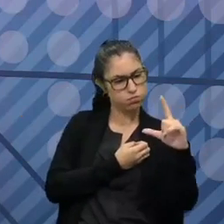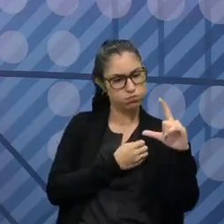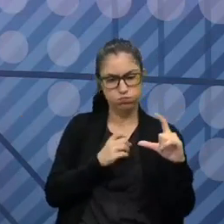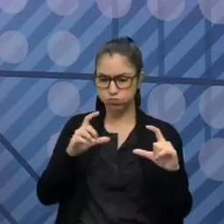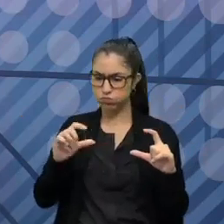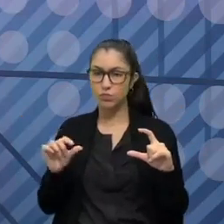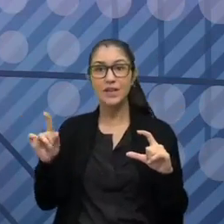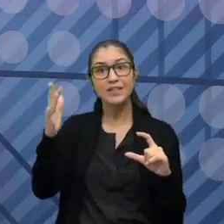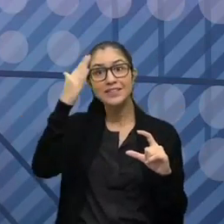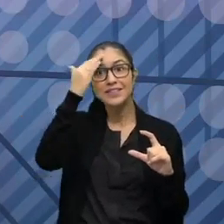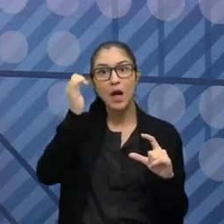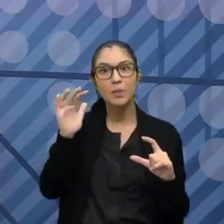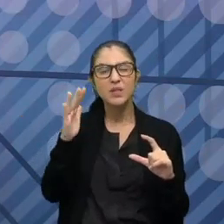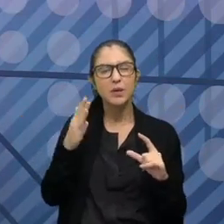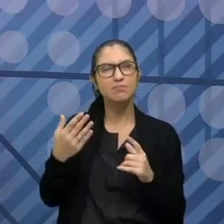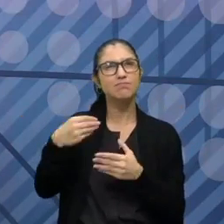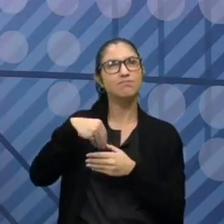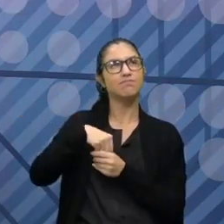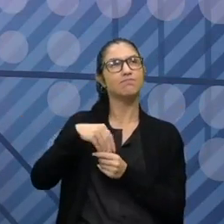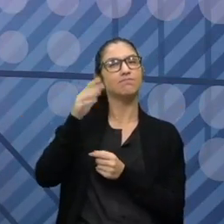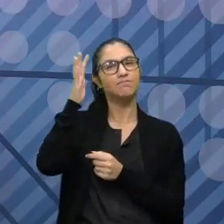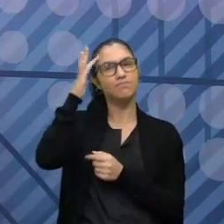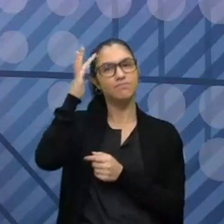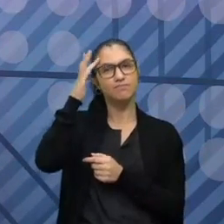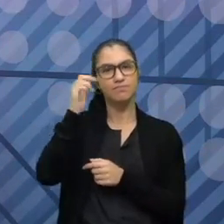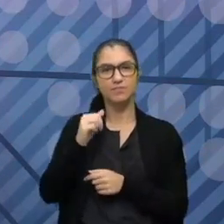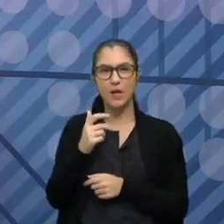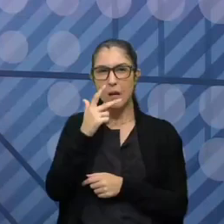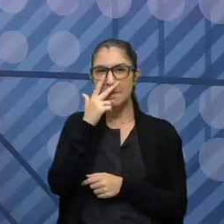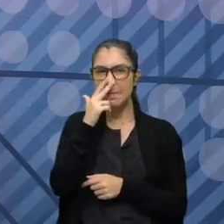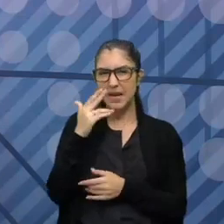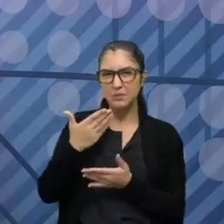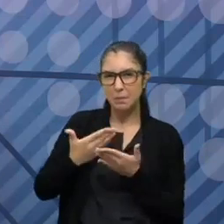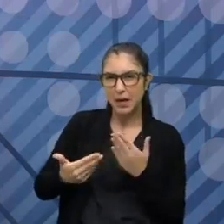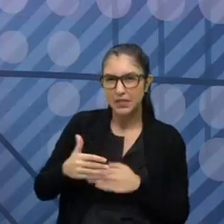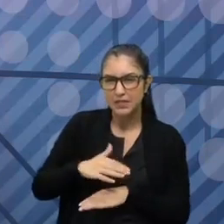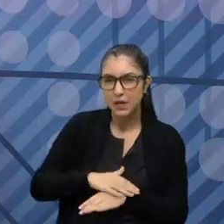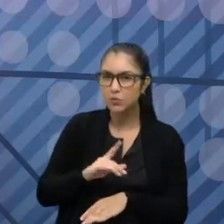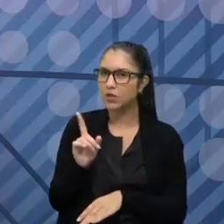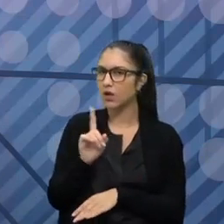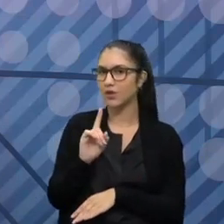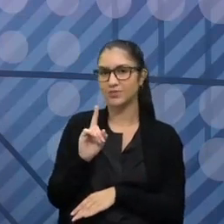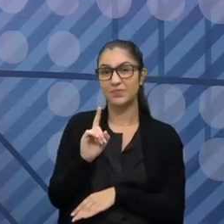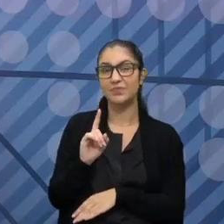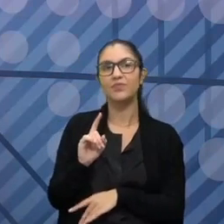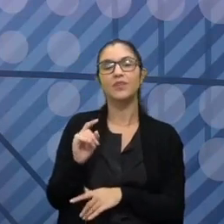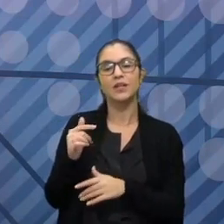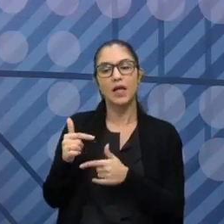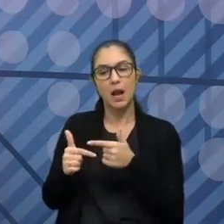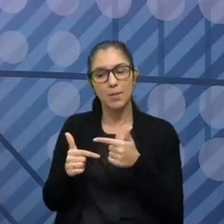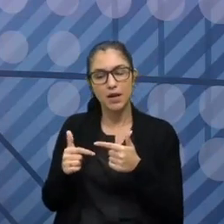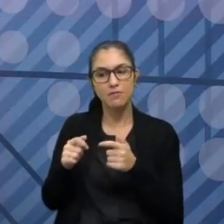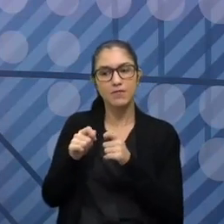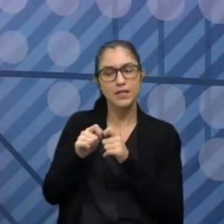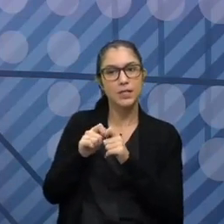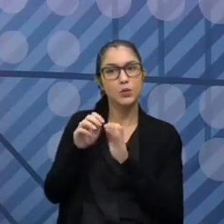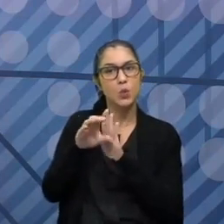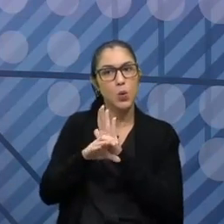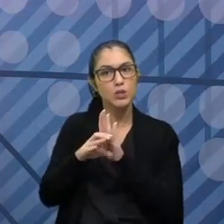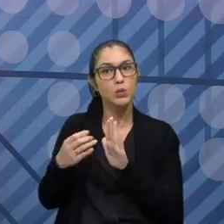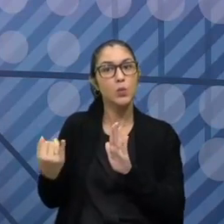ele já tem essa noção internalizada, tá? Parece que está perdendo tempo? Não, não está. Está trabalhando conceitos